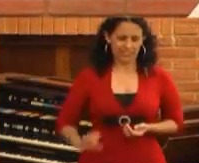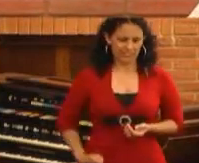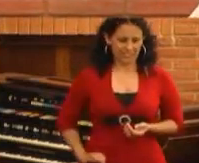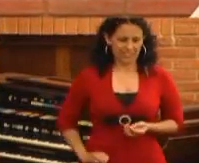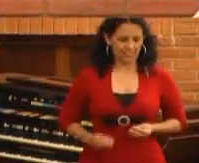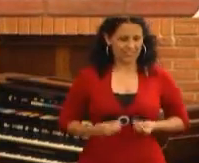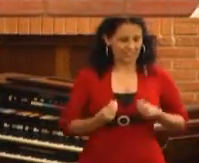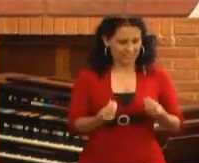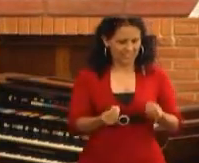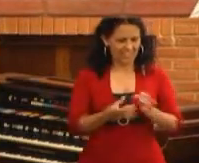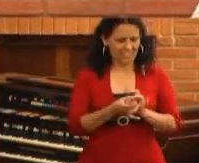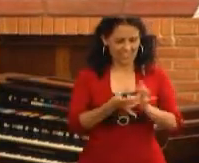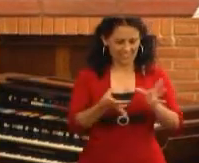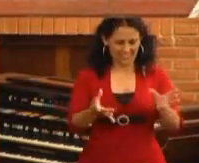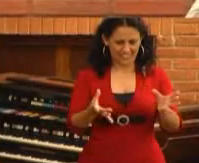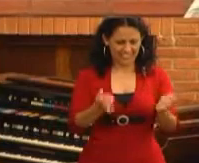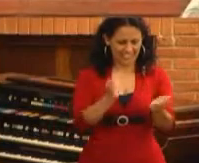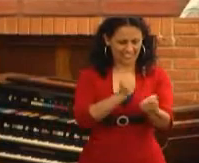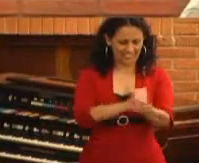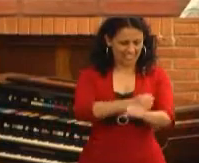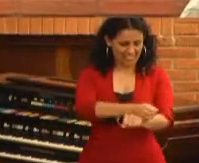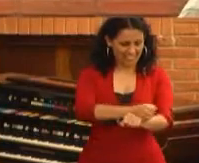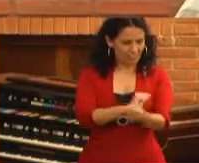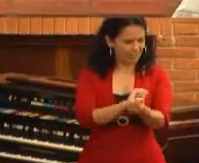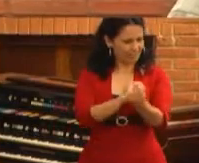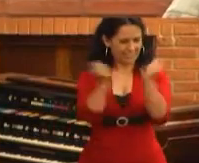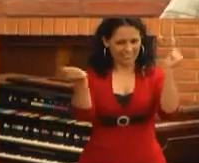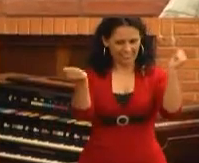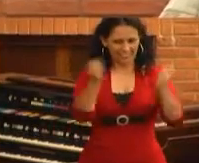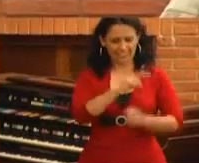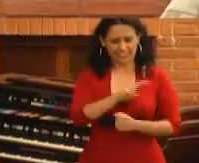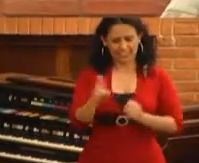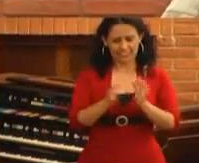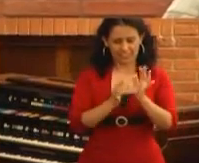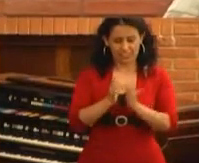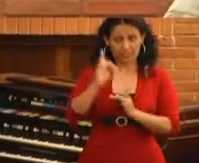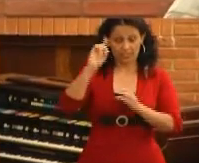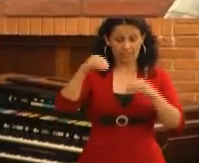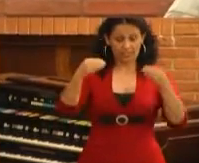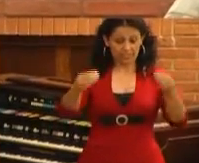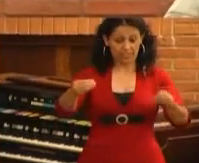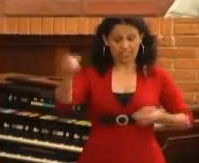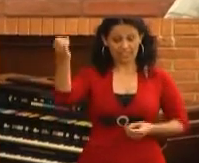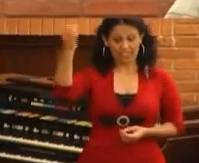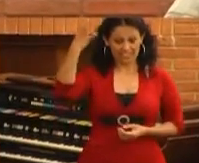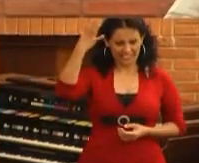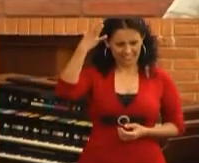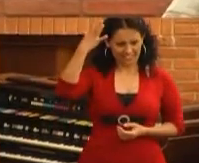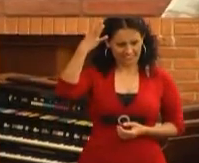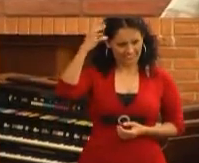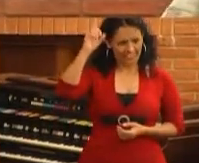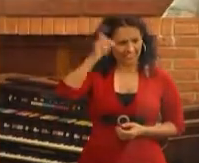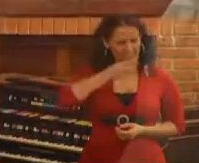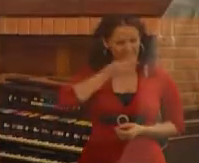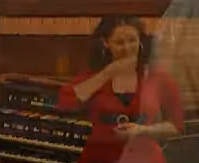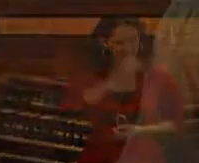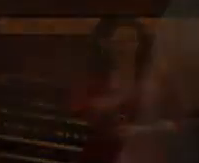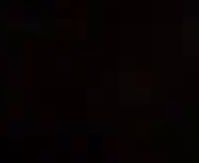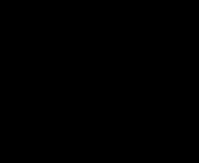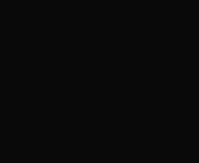libertar-nos do império das trevas. Que Deus dê graça a você, a quem o Senhor está falando o coração.